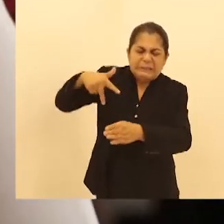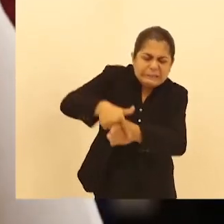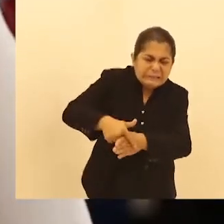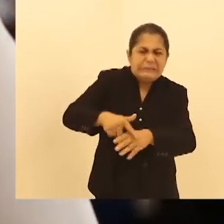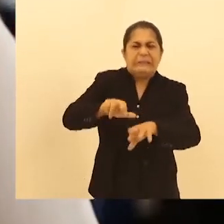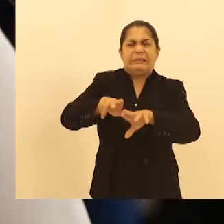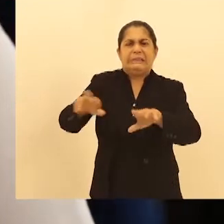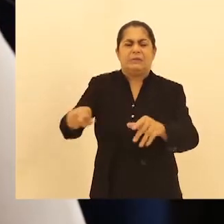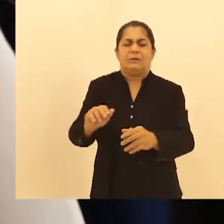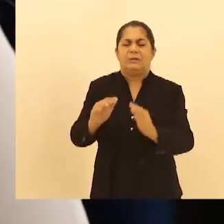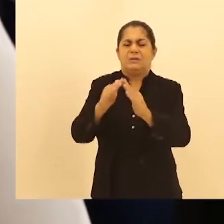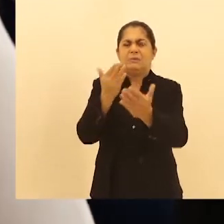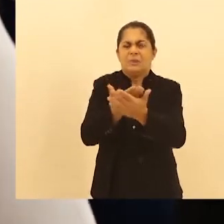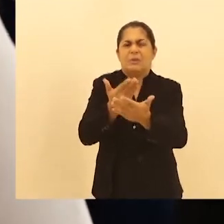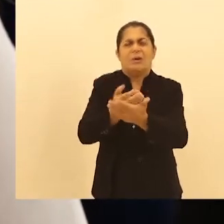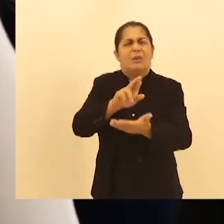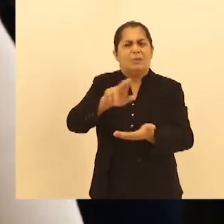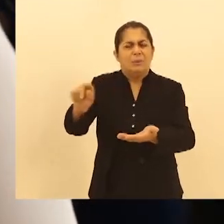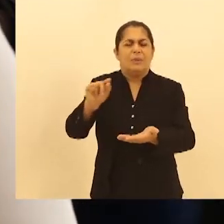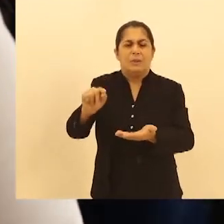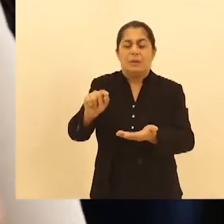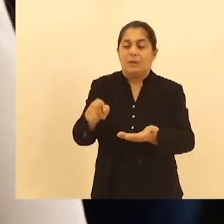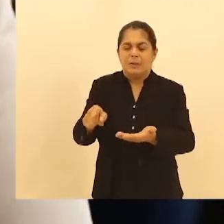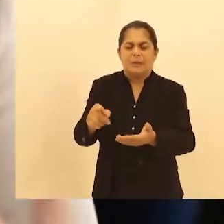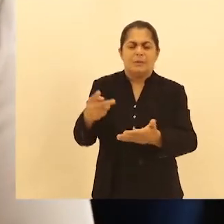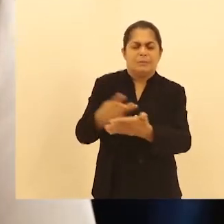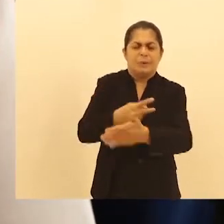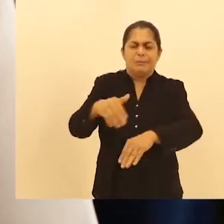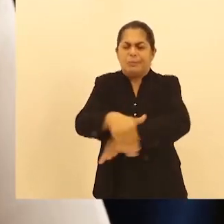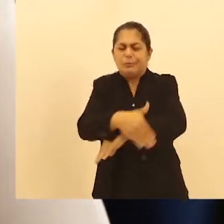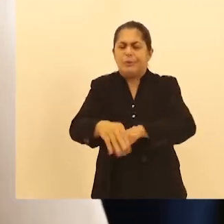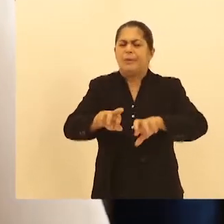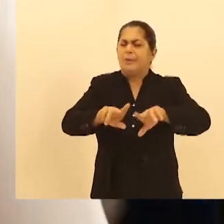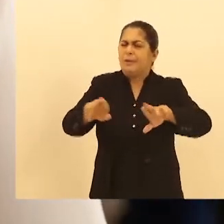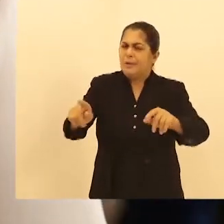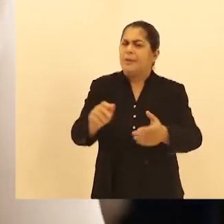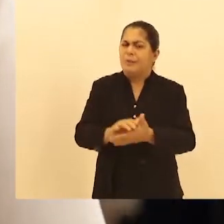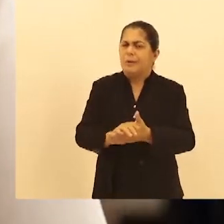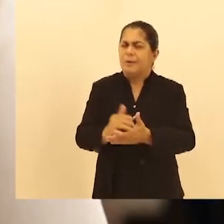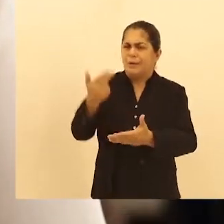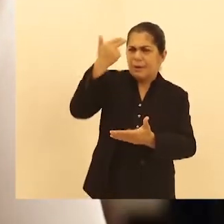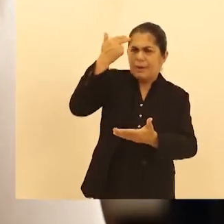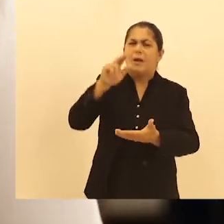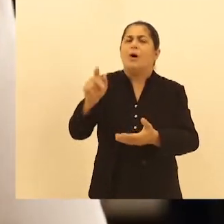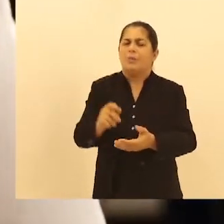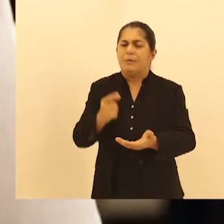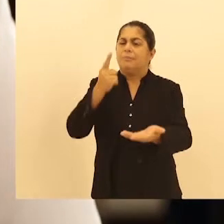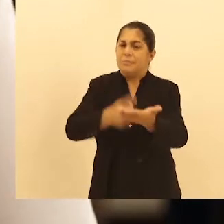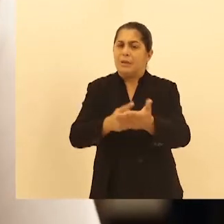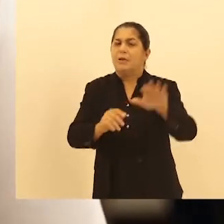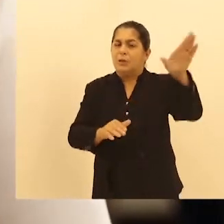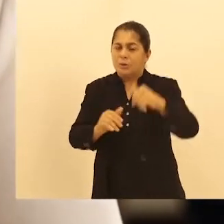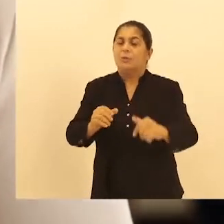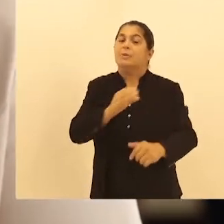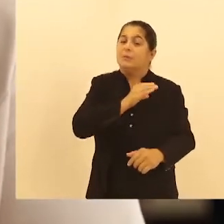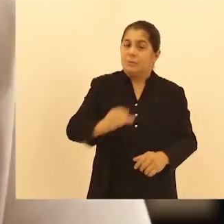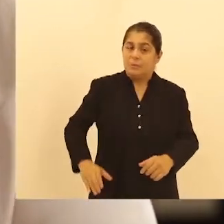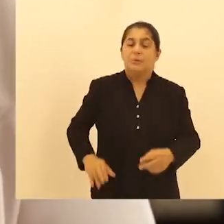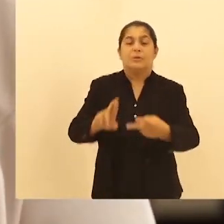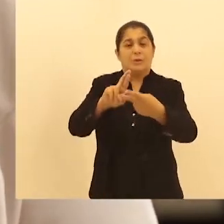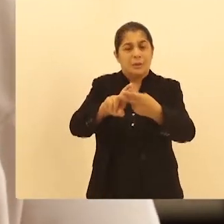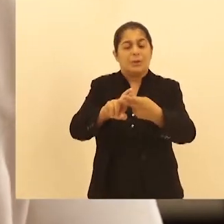seja fora da escola é que ela esteja em perigo nas ruas nós acionamos a rede de proteção integral e lá no cristo e rangel